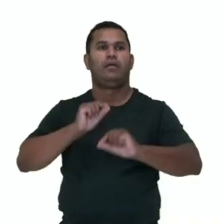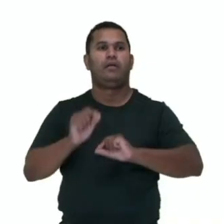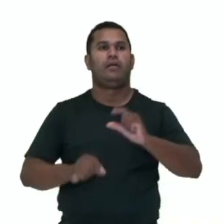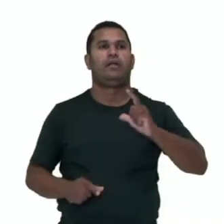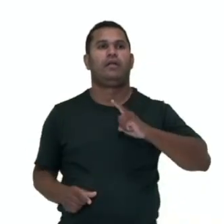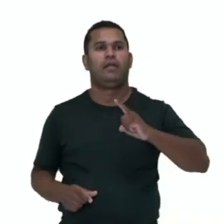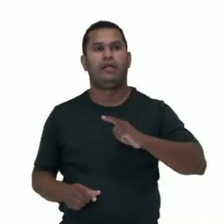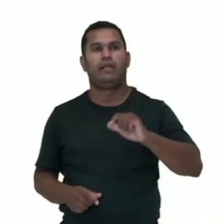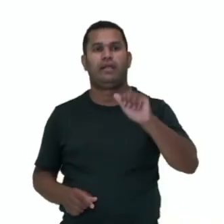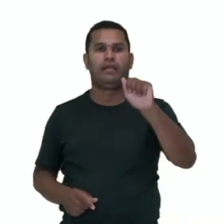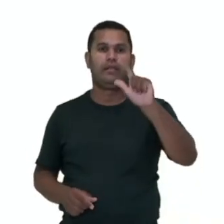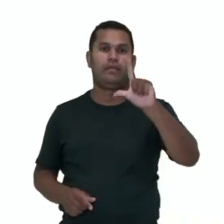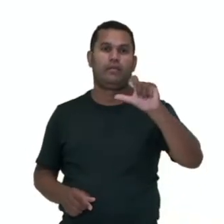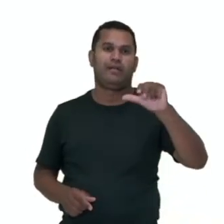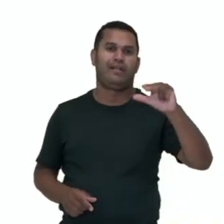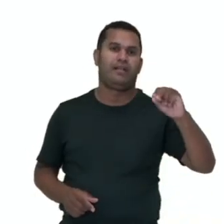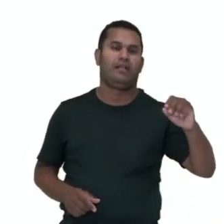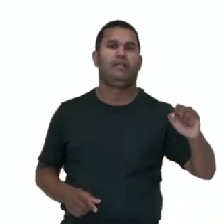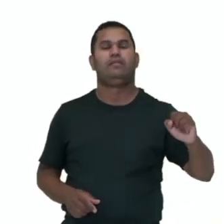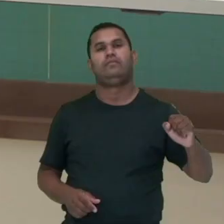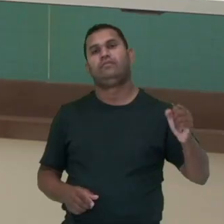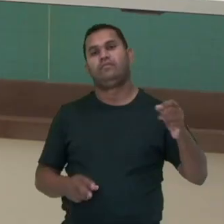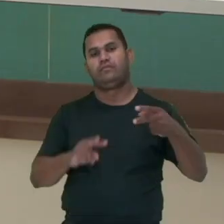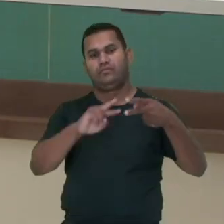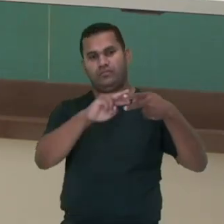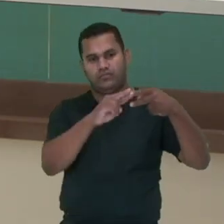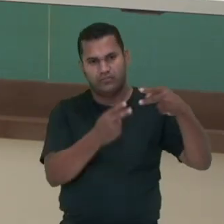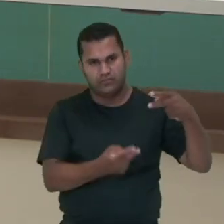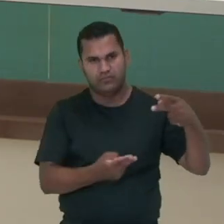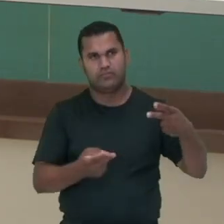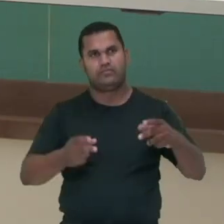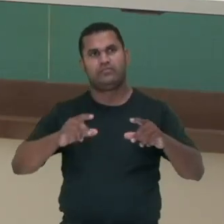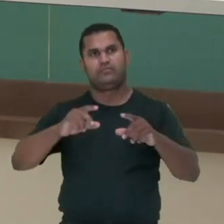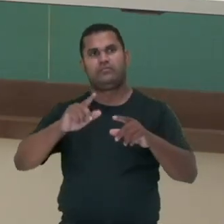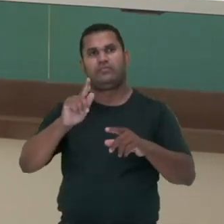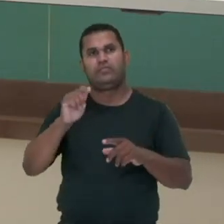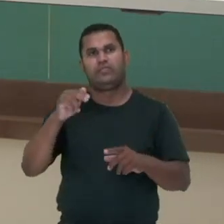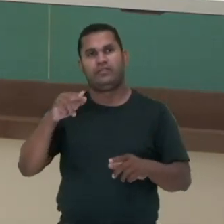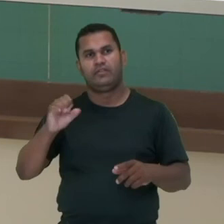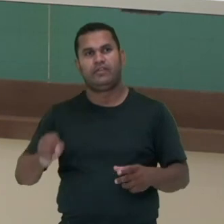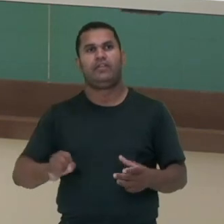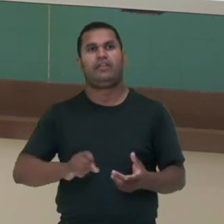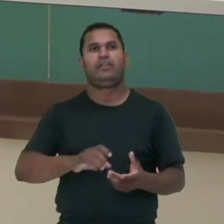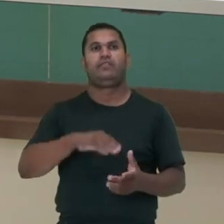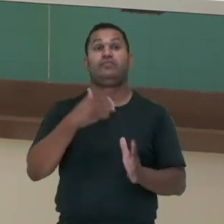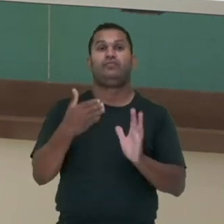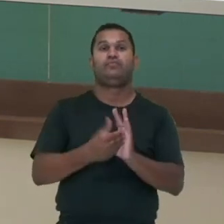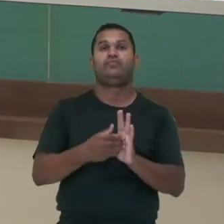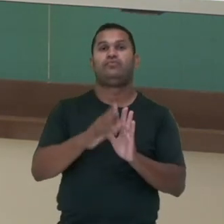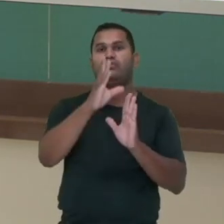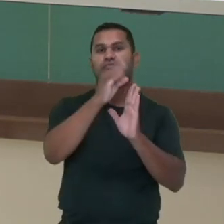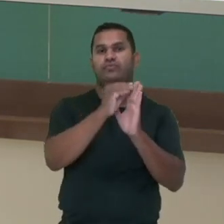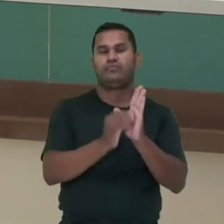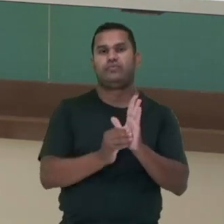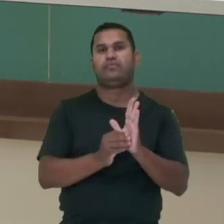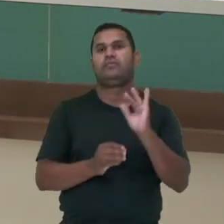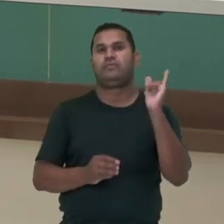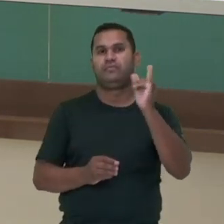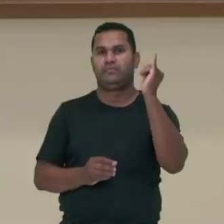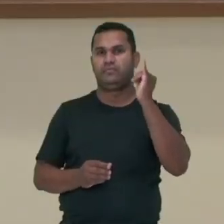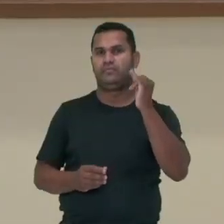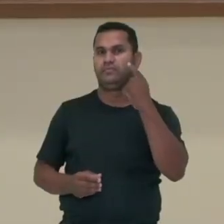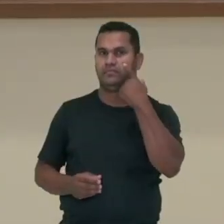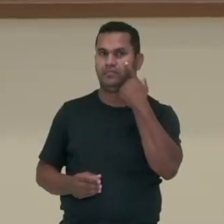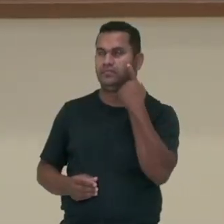recessivos, fenótipo, genótipo, cromossomos homólogos, locos gênicos, entre outros. Beleza? Galera,